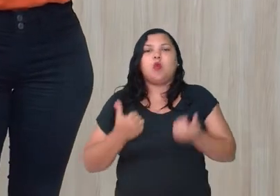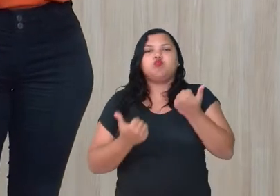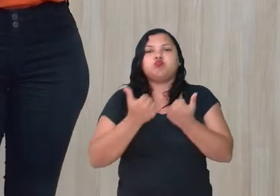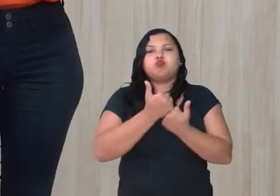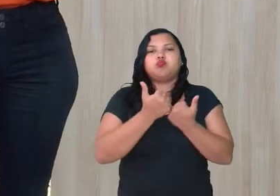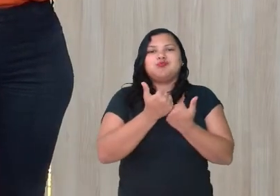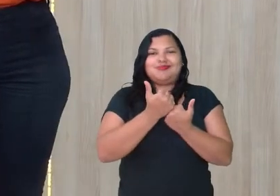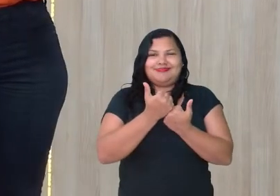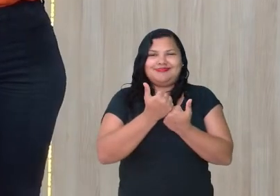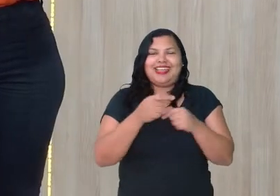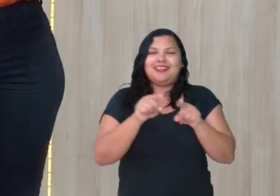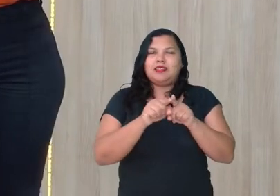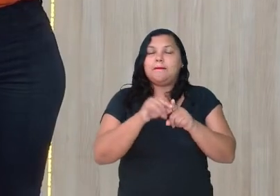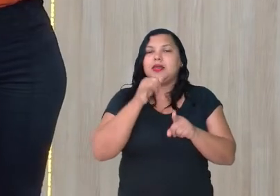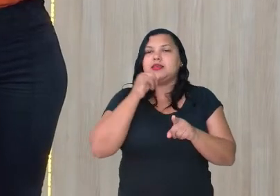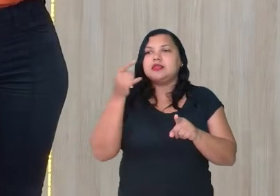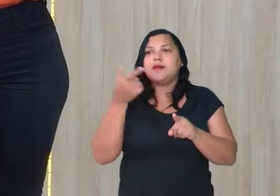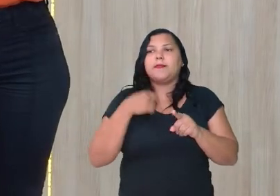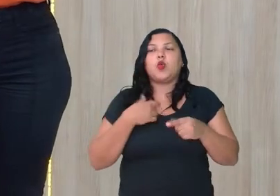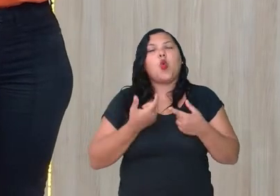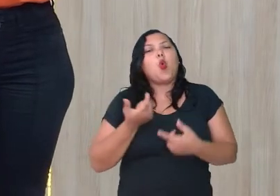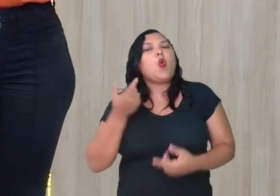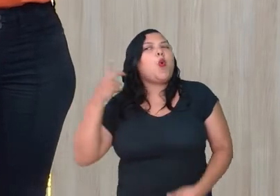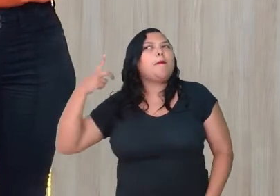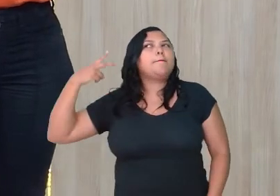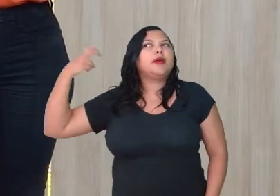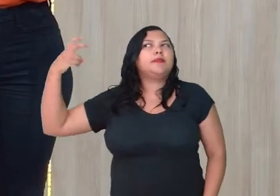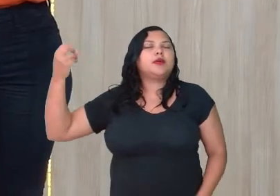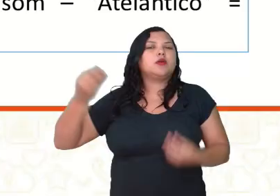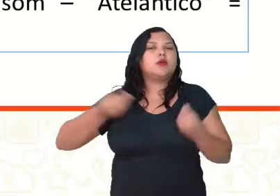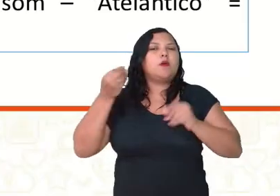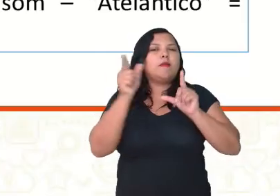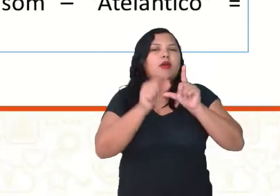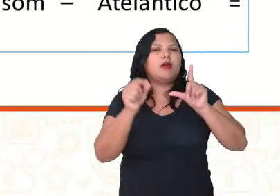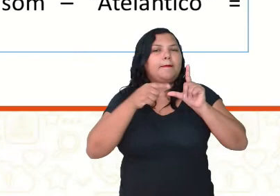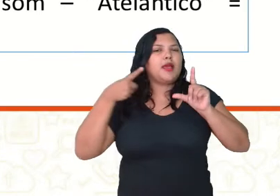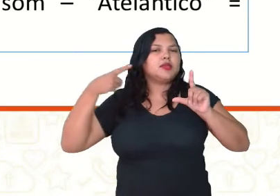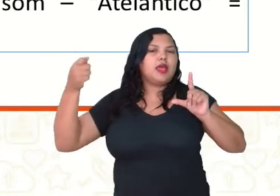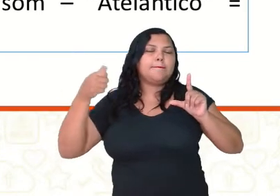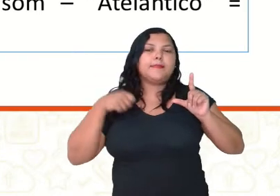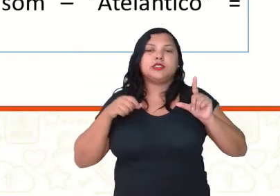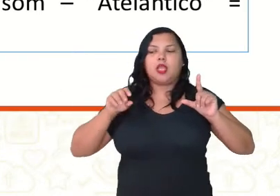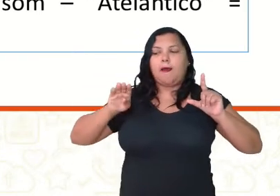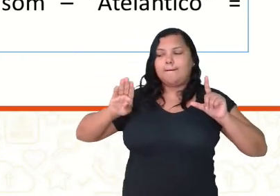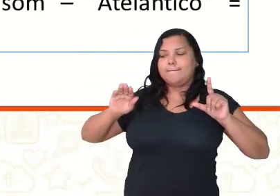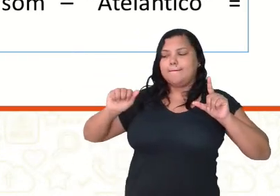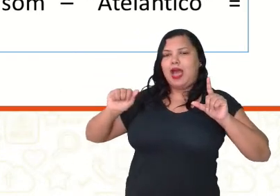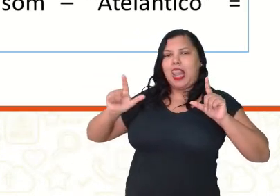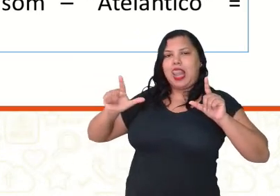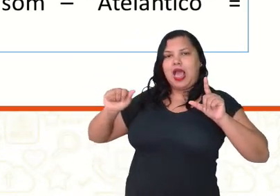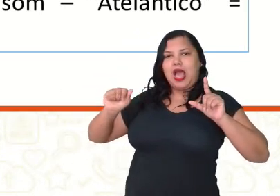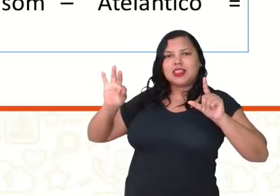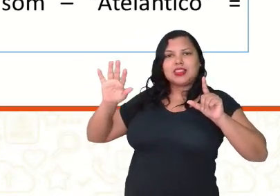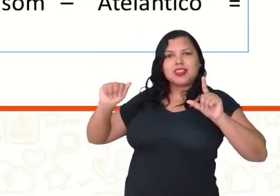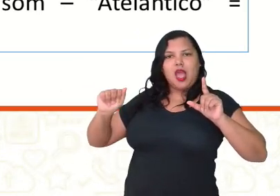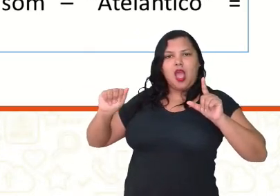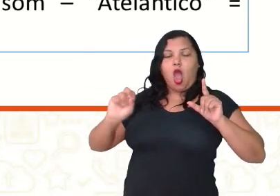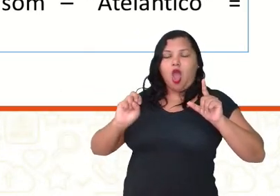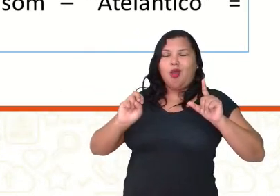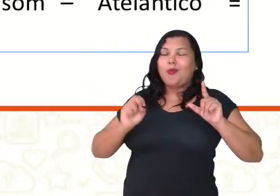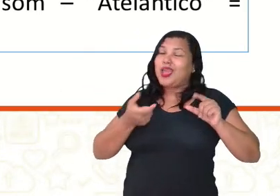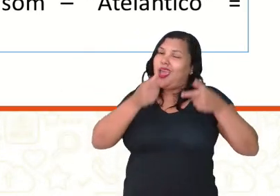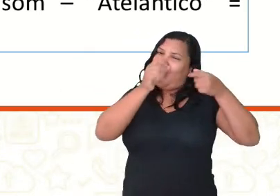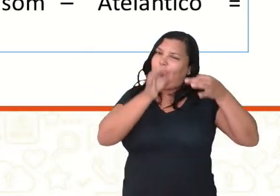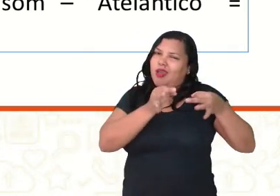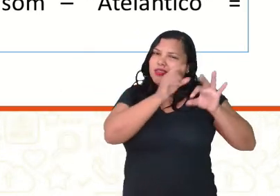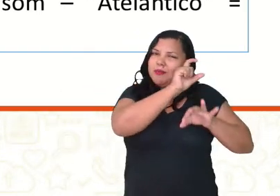substituição, troca de alguns sons por outros, né? Então, a gente tem balata ao invés de barata.